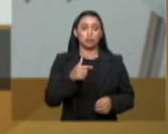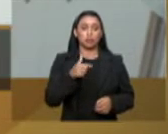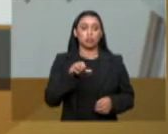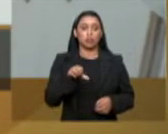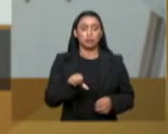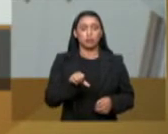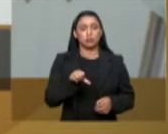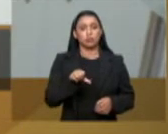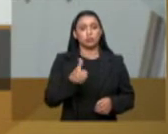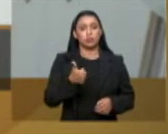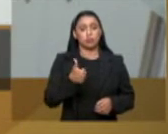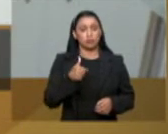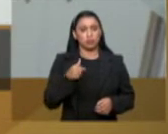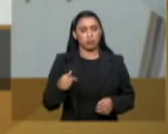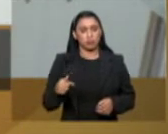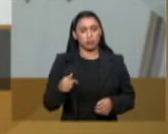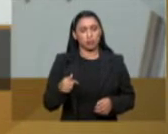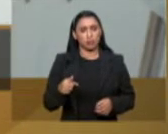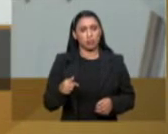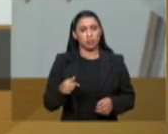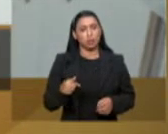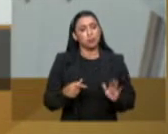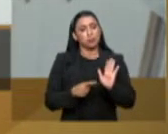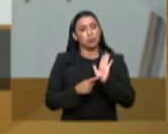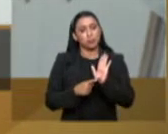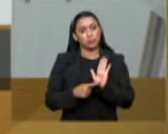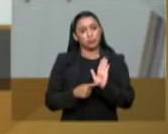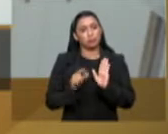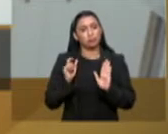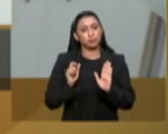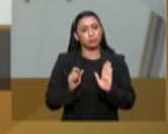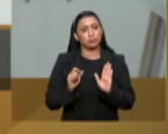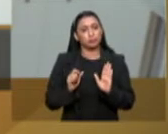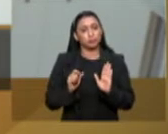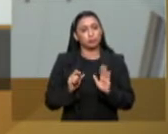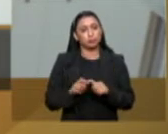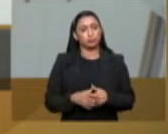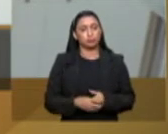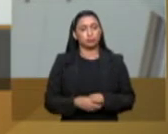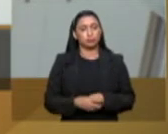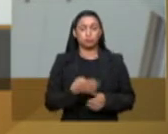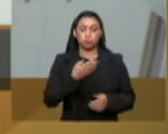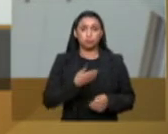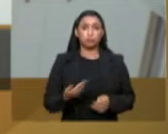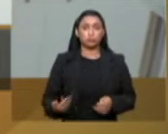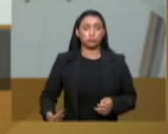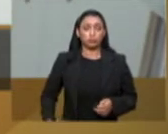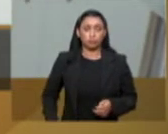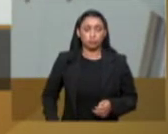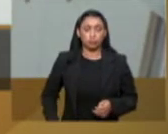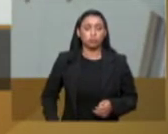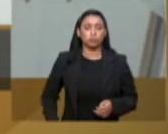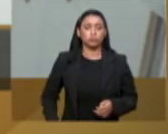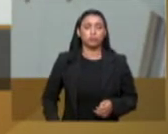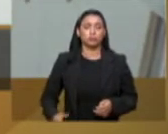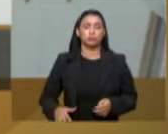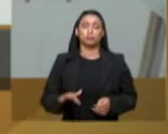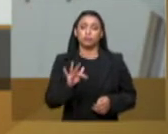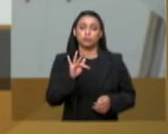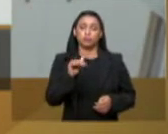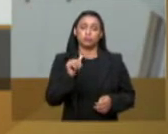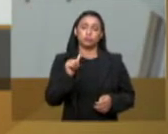602-917. Tudo isso é para afirmar, excelências, que a postulação da Fazenda Nacional e o